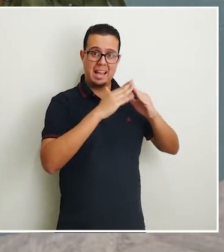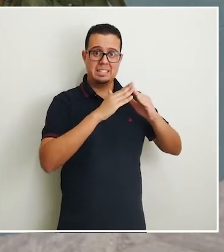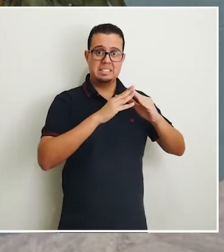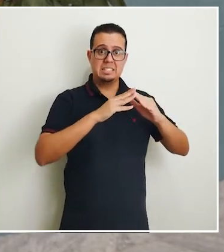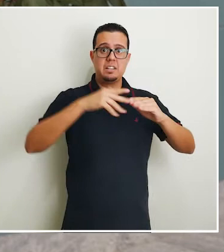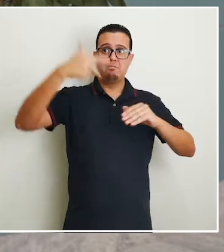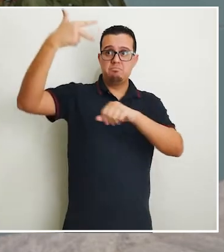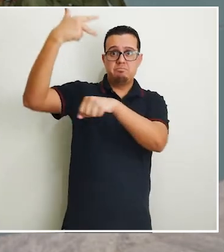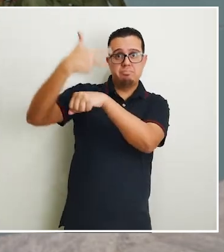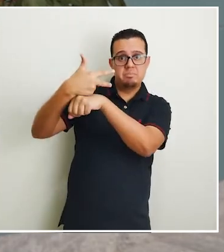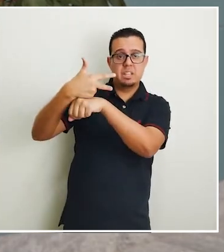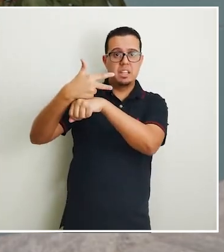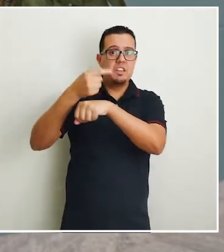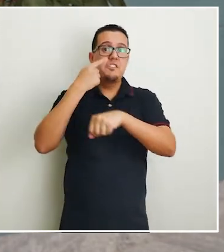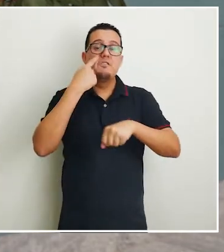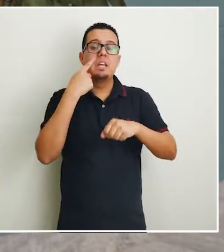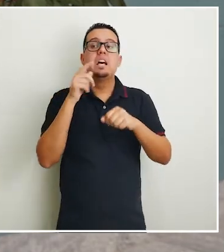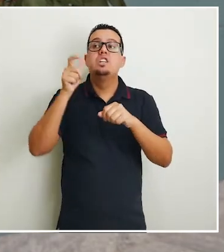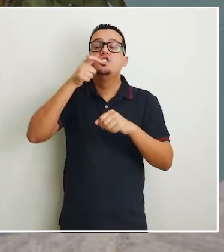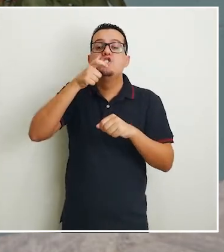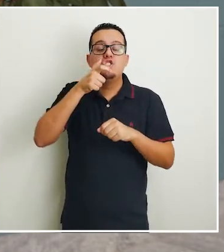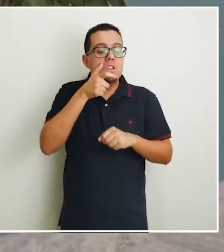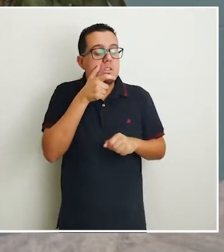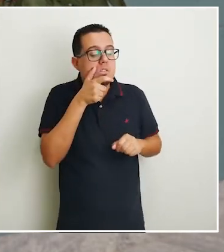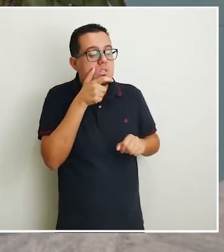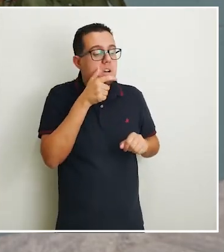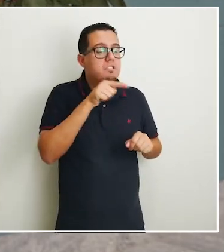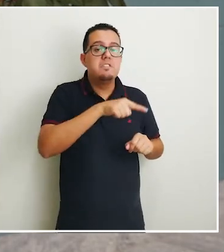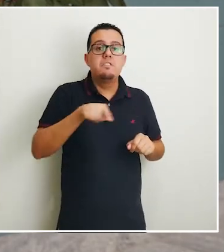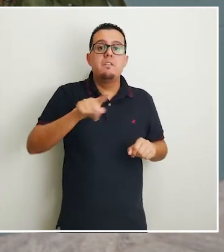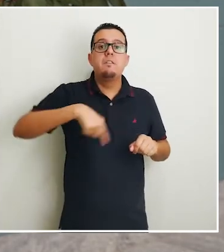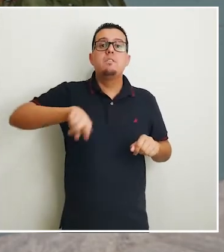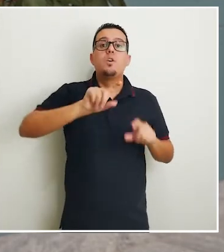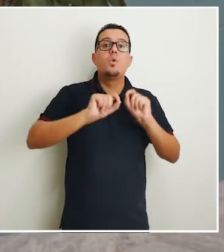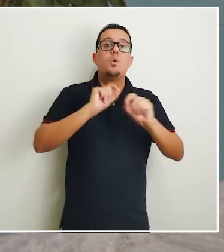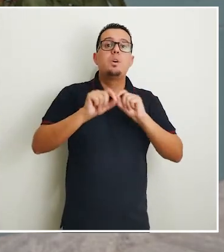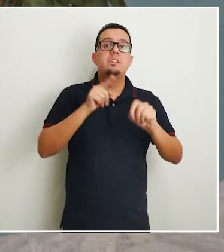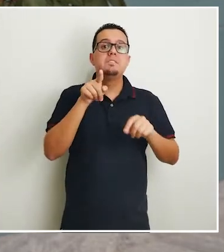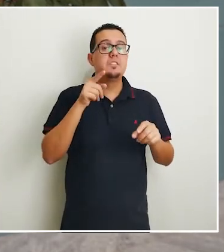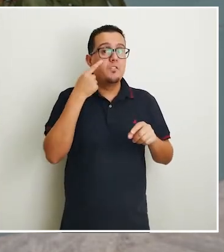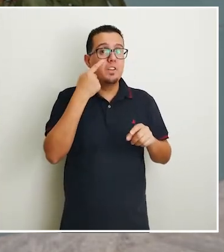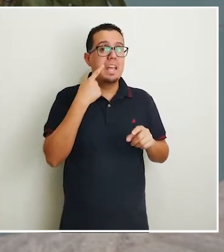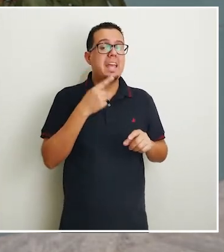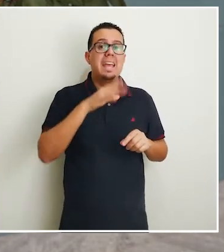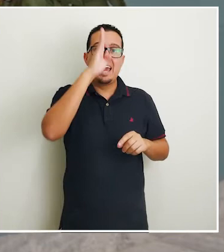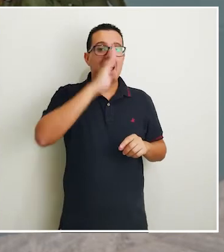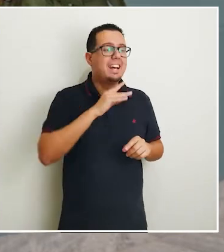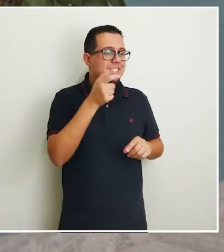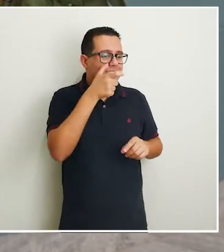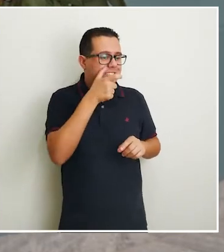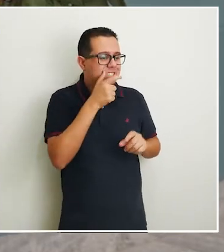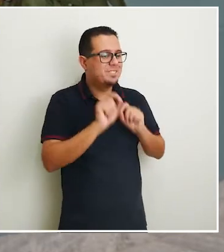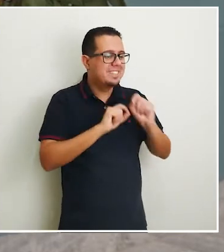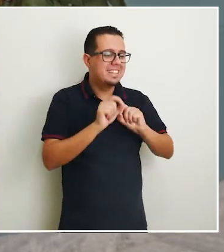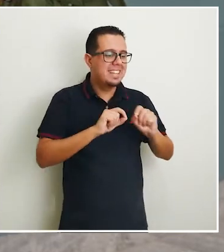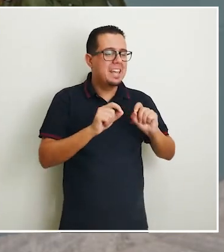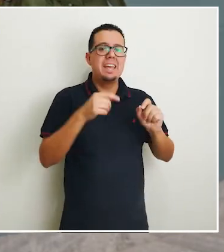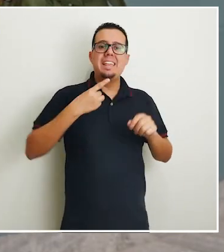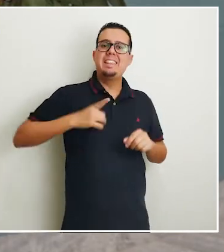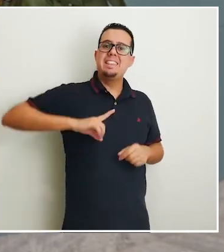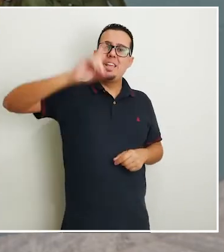as pessoas lá, ainda que ele não saiba, e você vai se esbarrar com amostras grátis da presença de Deus